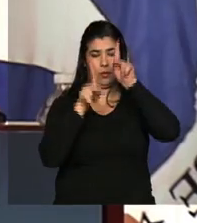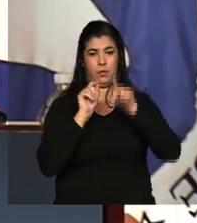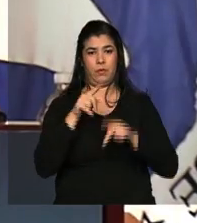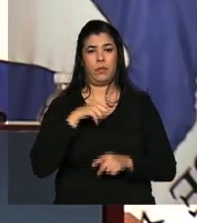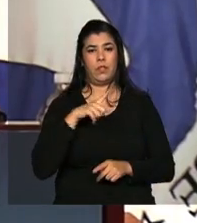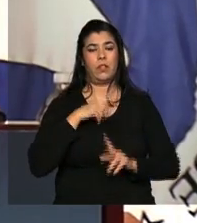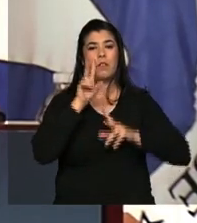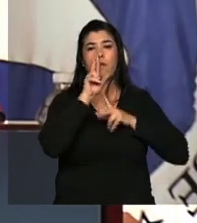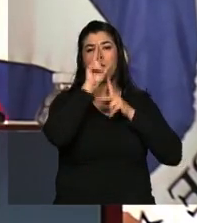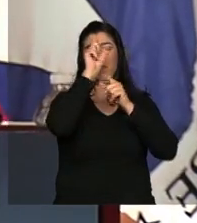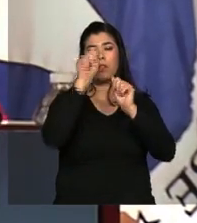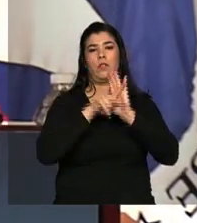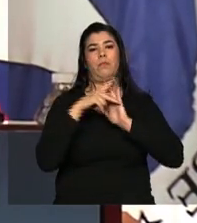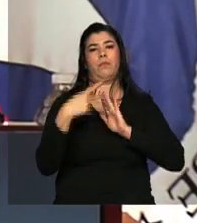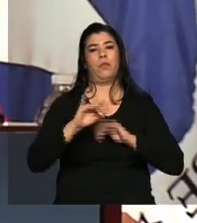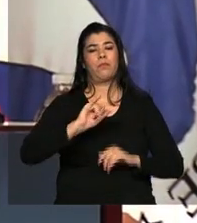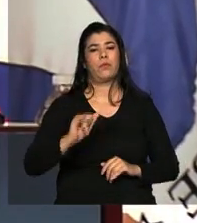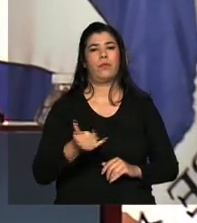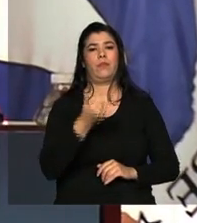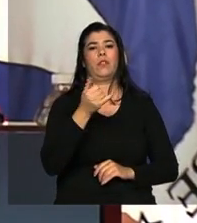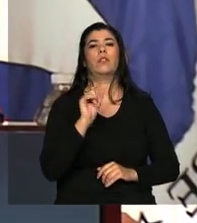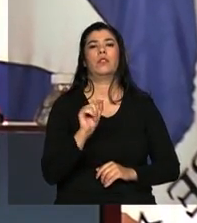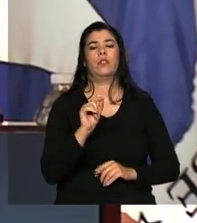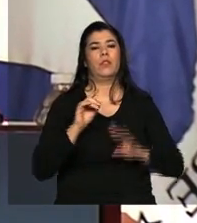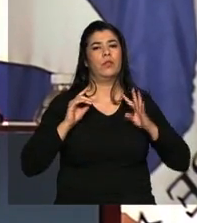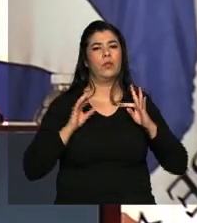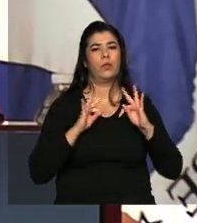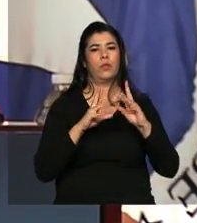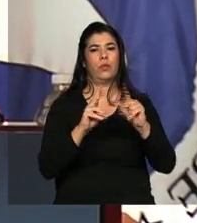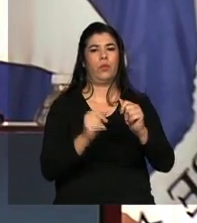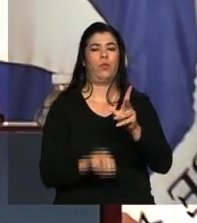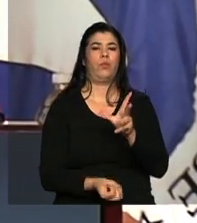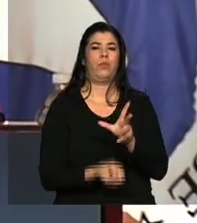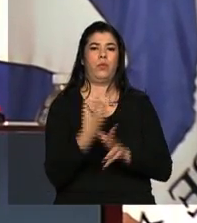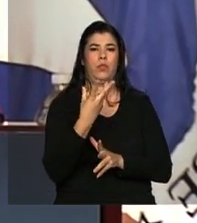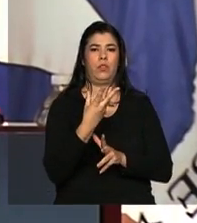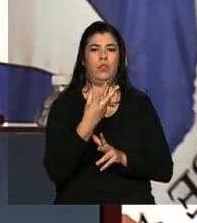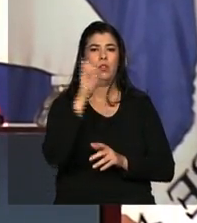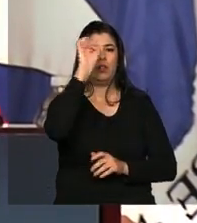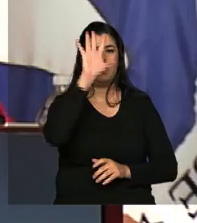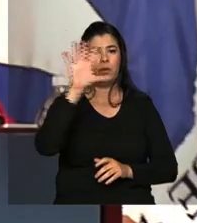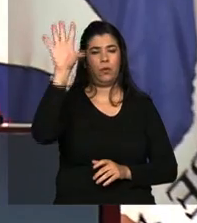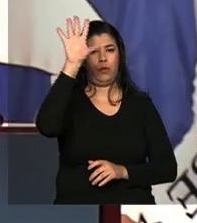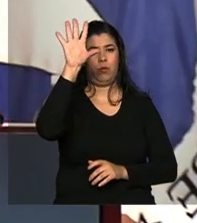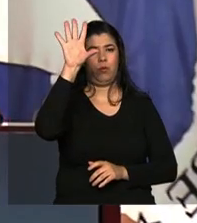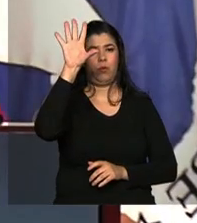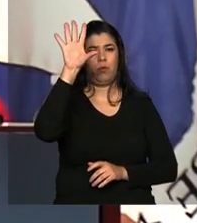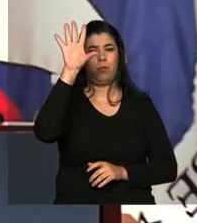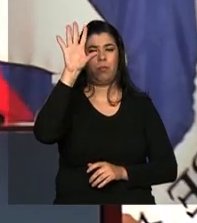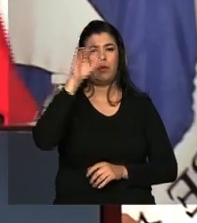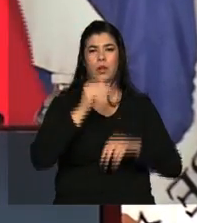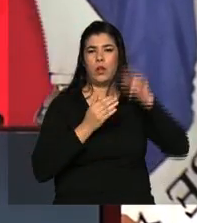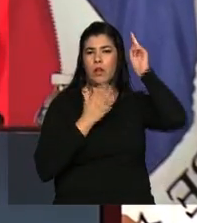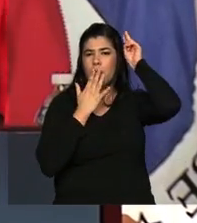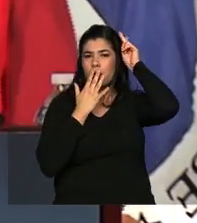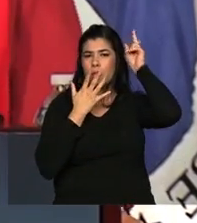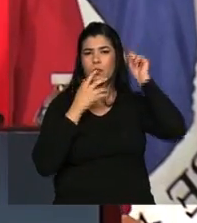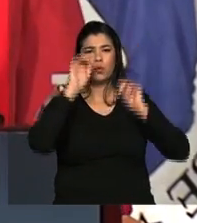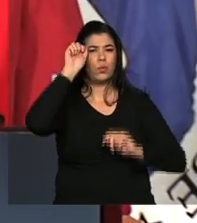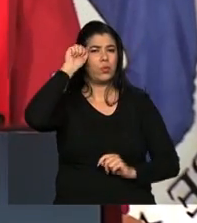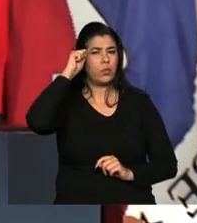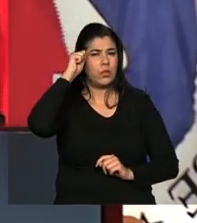a força e a vantagem de todas as origens europeias, indígenas,